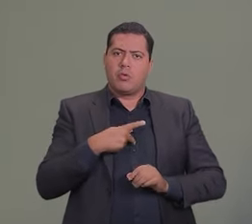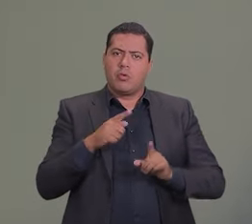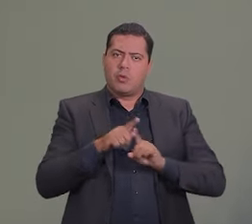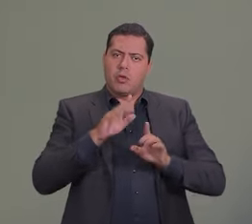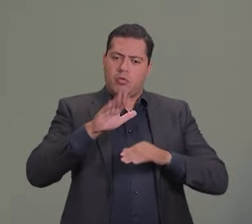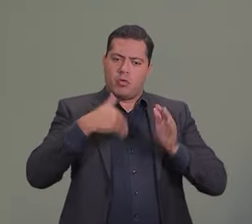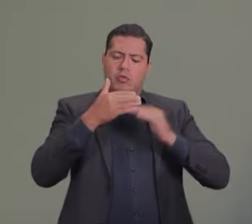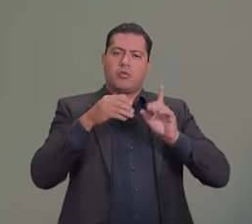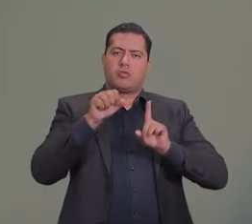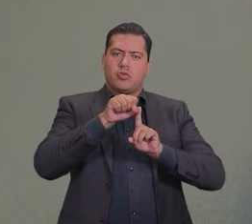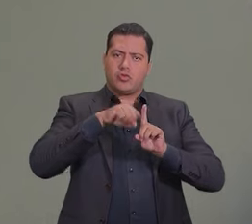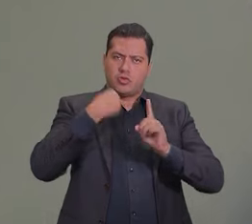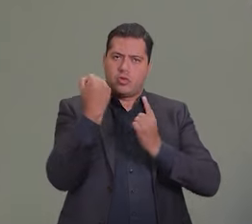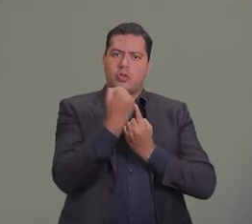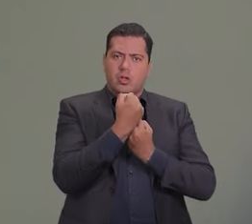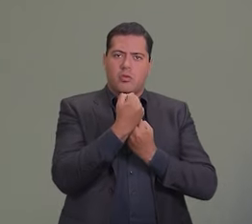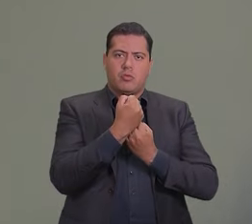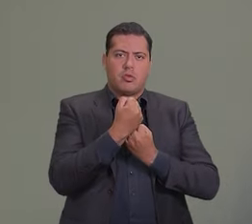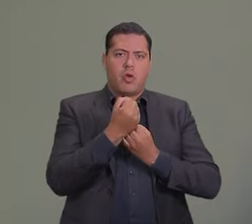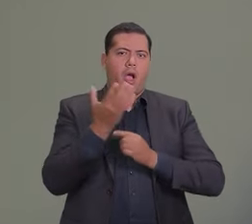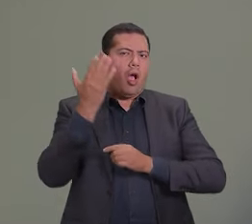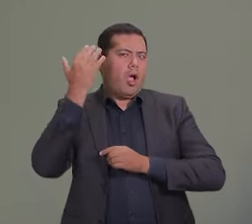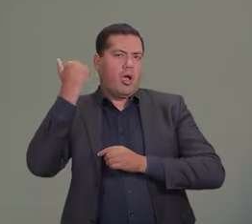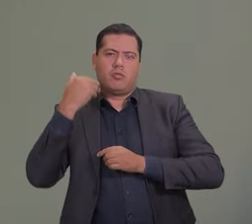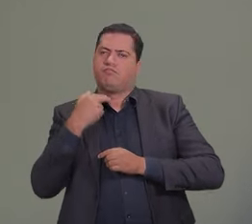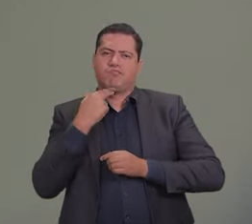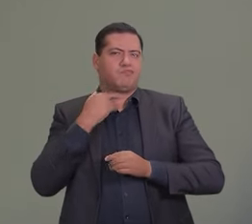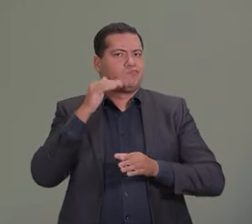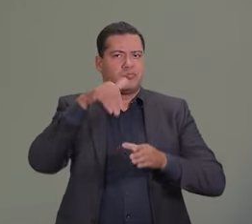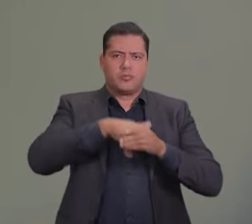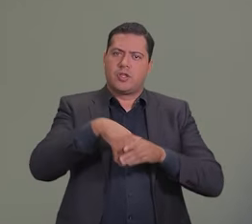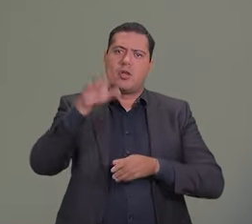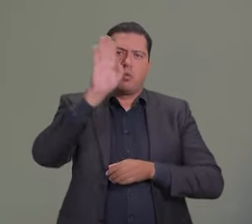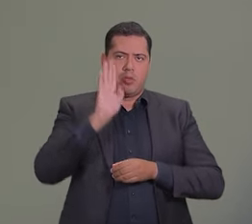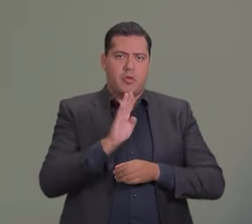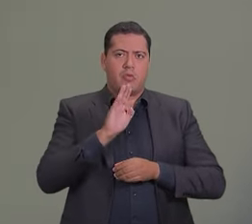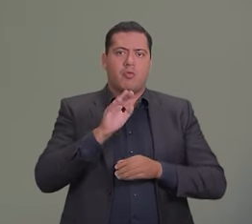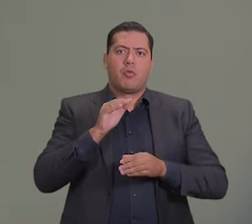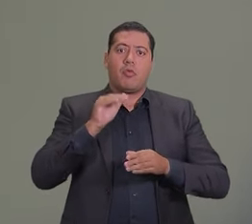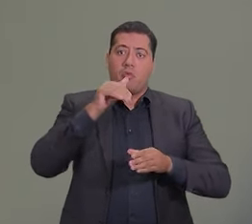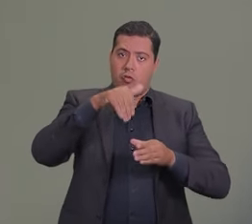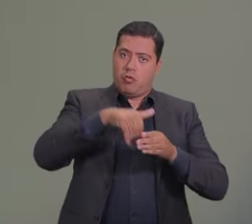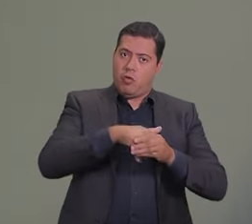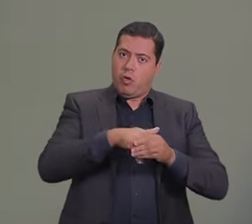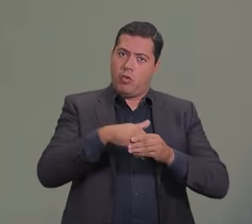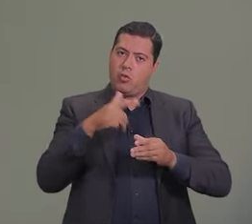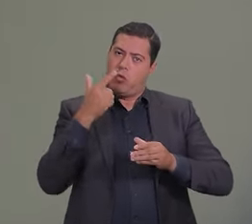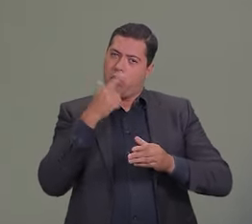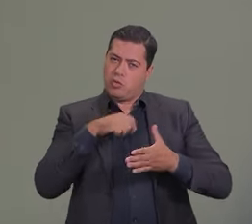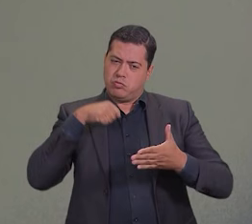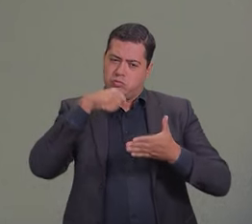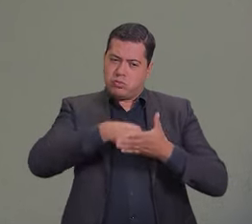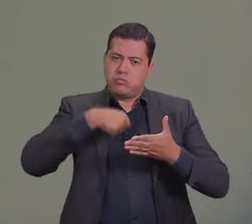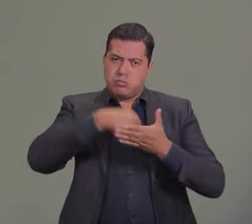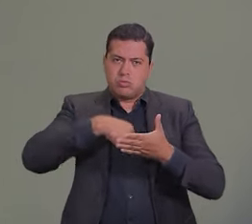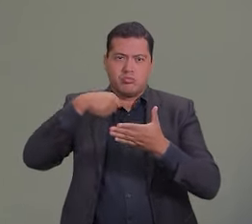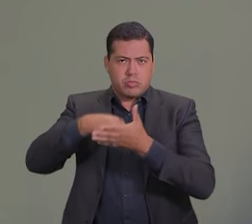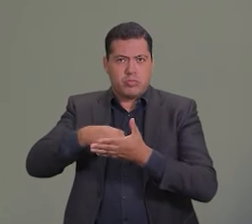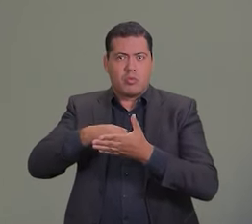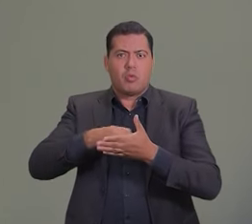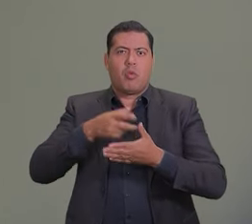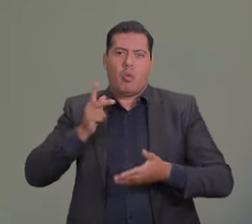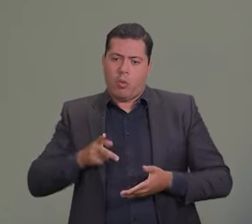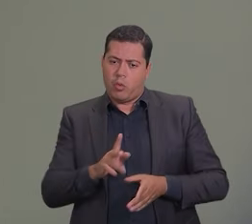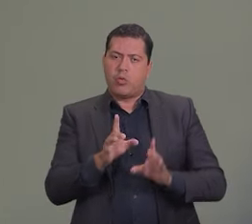se pôde votar no Brasil. O voto foi conquistado para que a democracia prevalecesse. E ela é construída